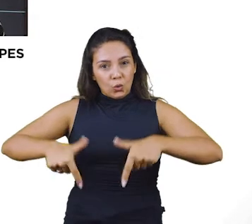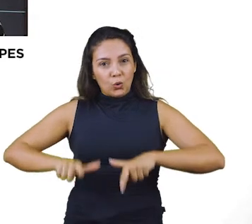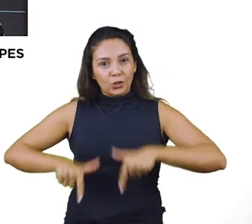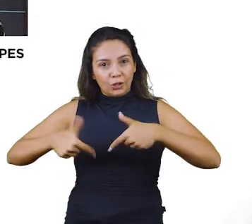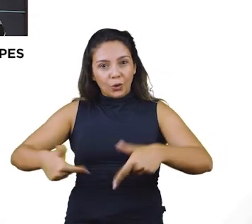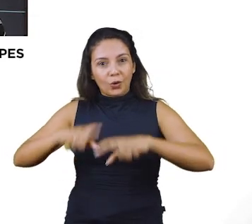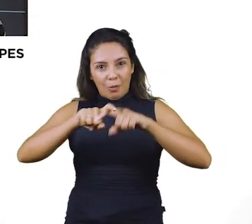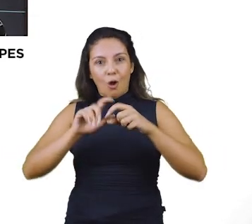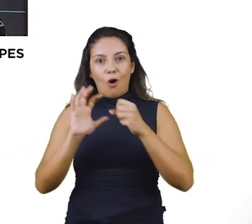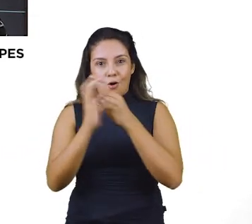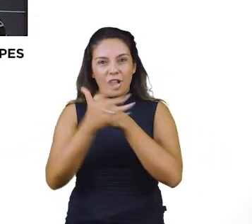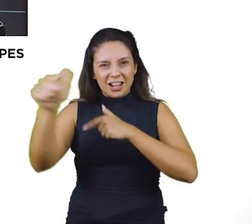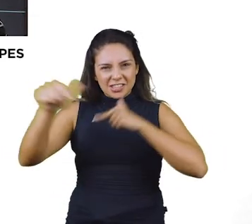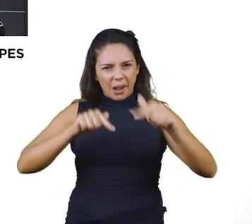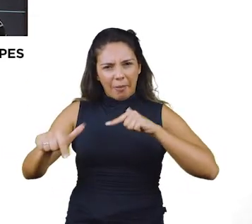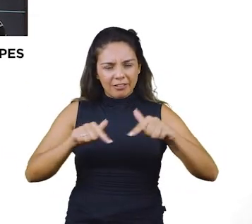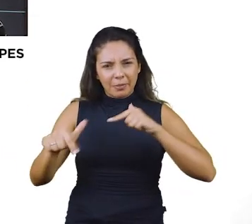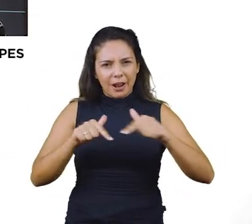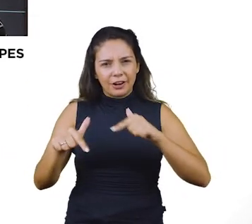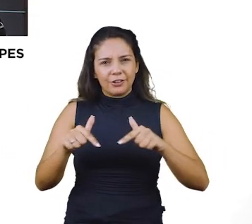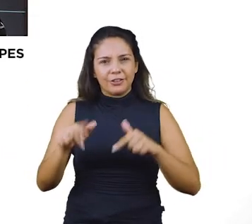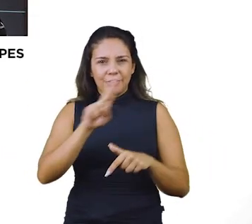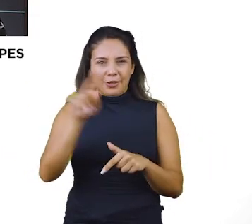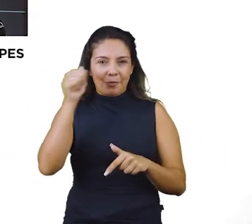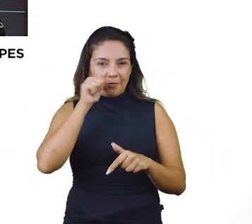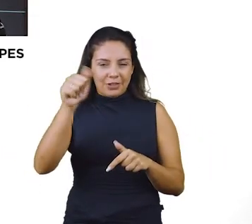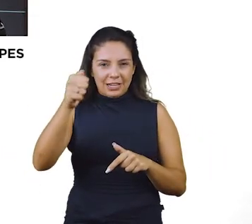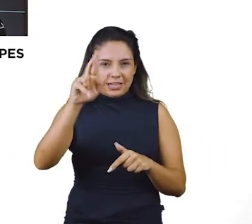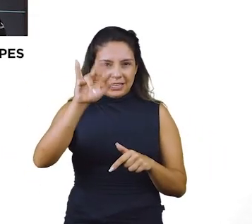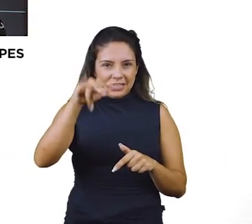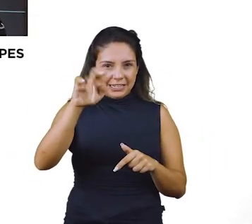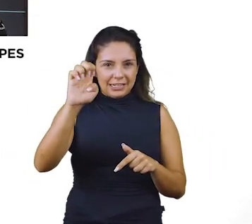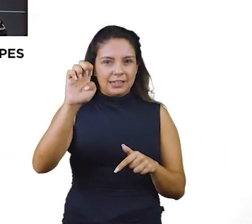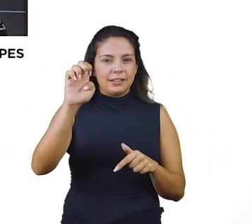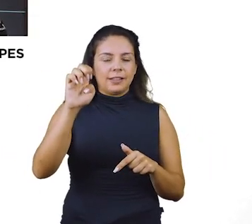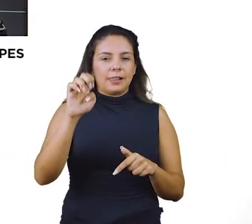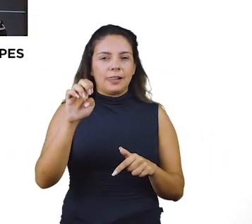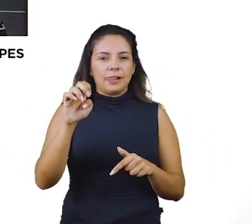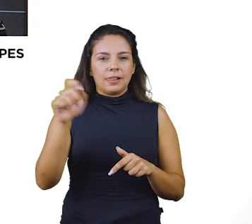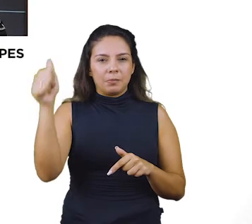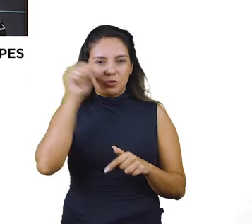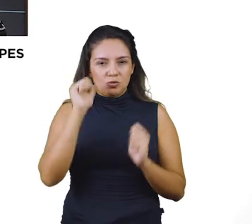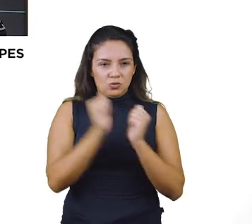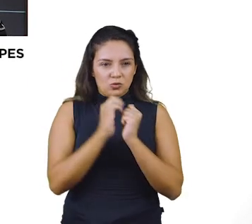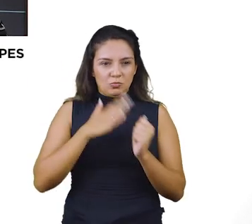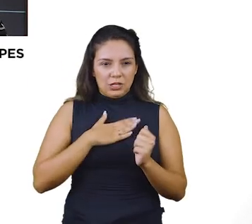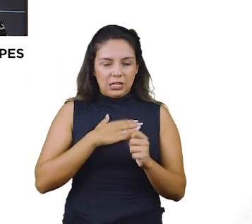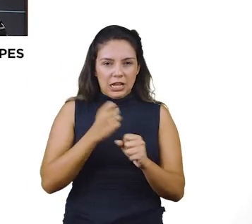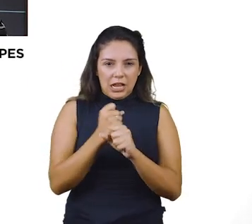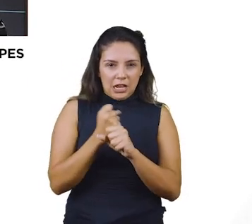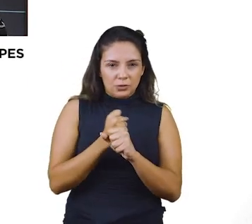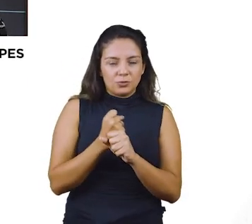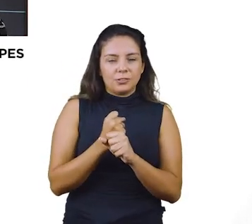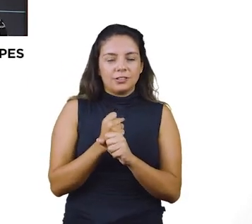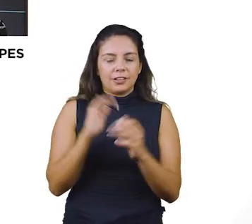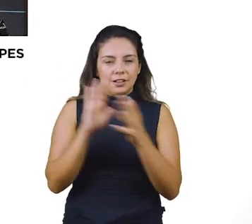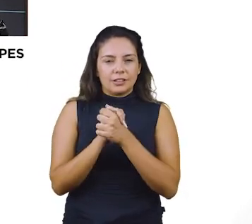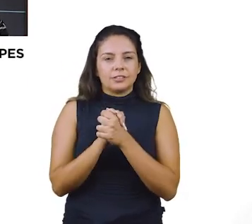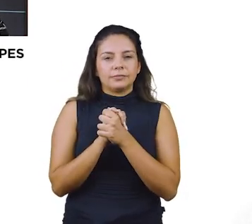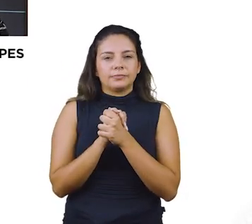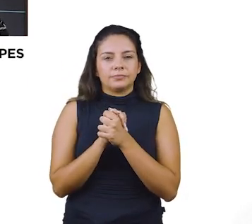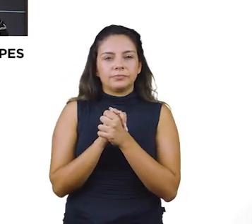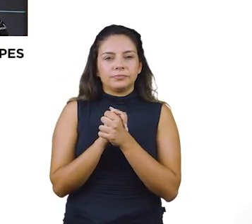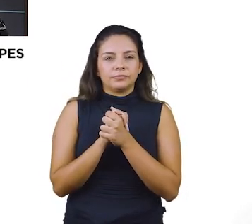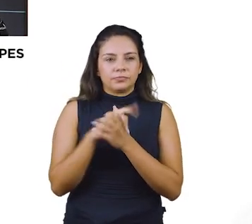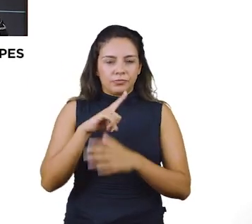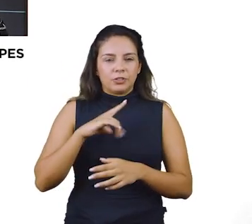das Clínicas, aqui em Belo Horizonte, que se chama Adriane Sete, minha companheira, está comigo durante tantos anos, né? E eu